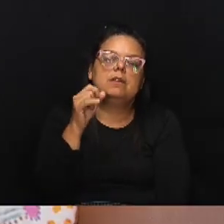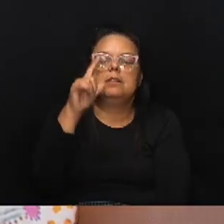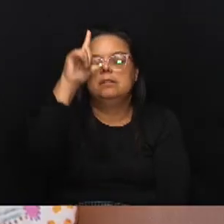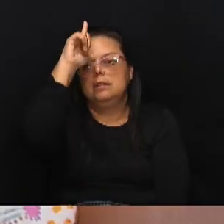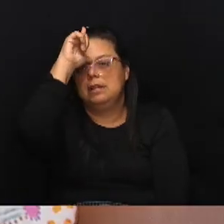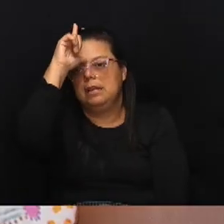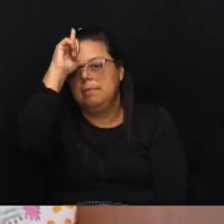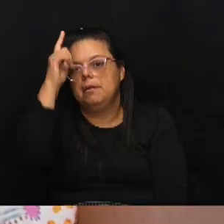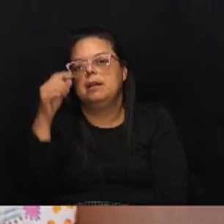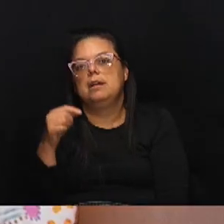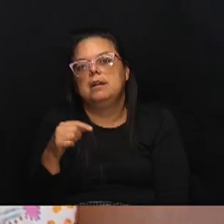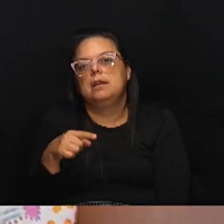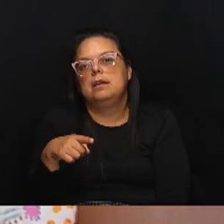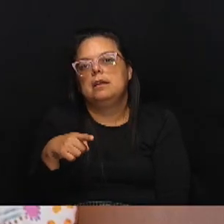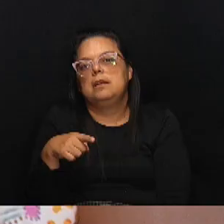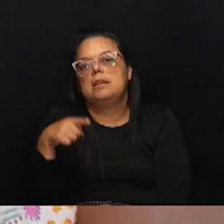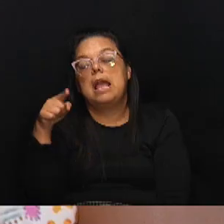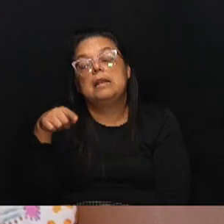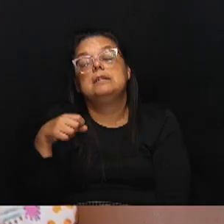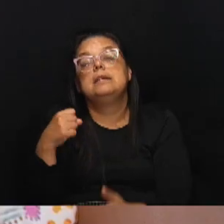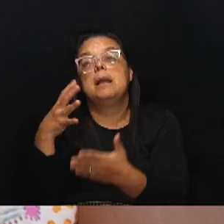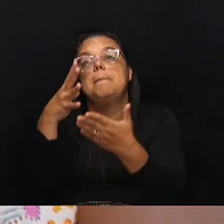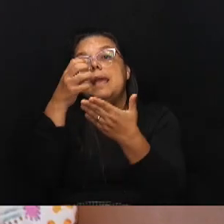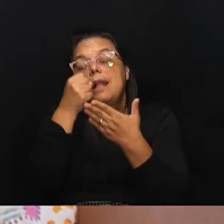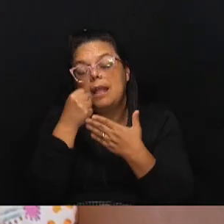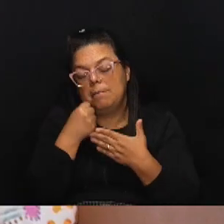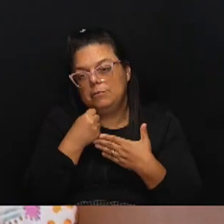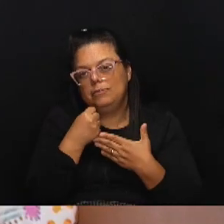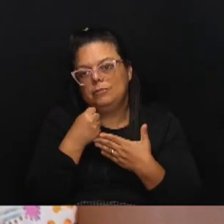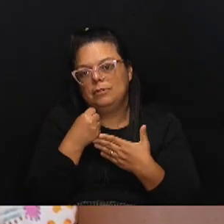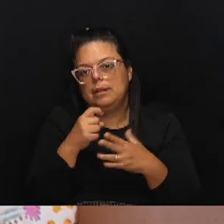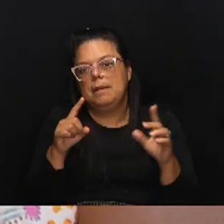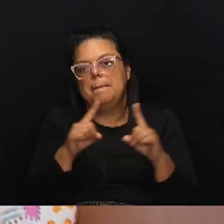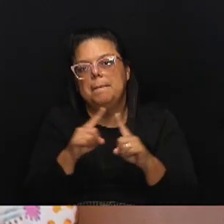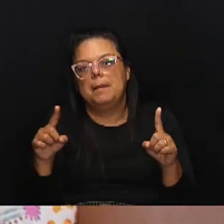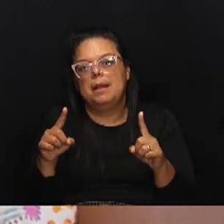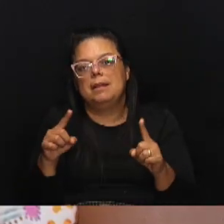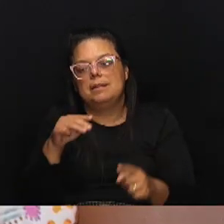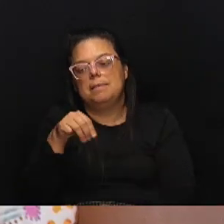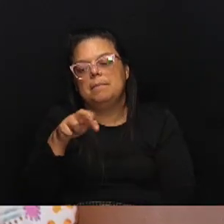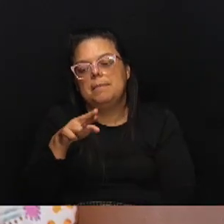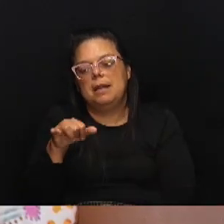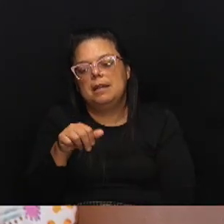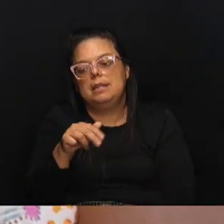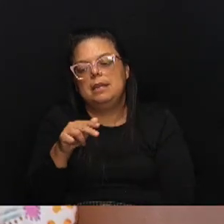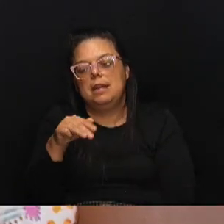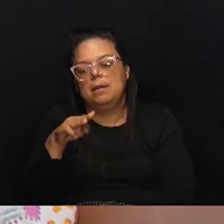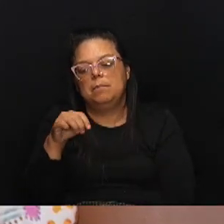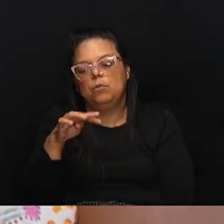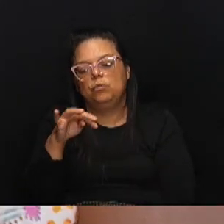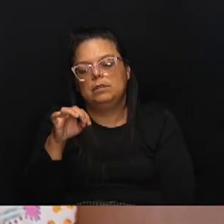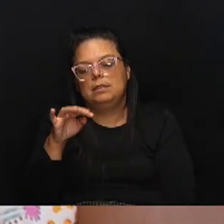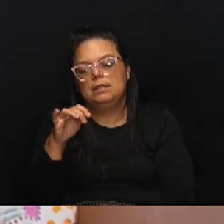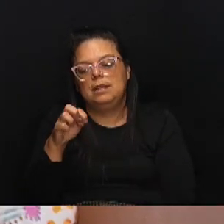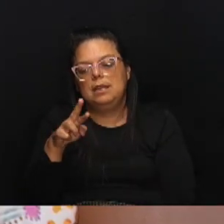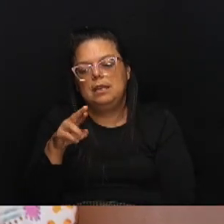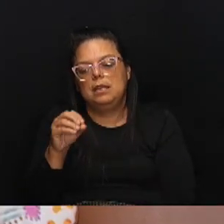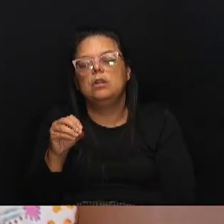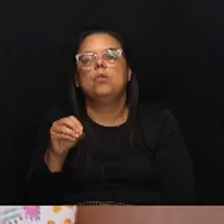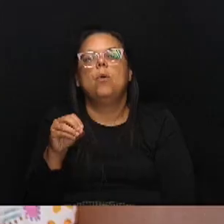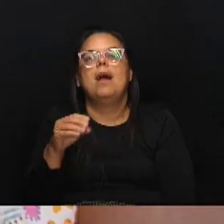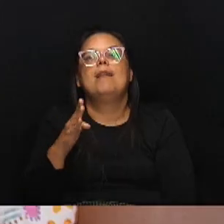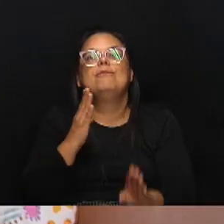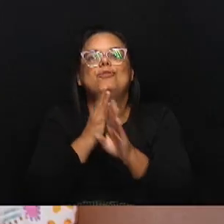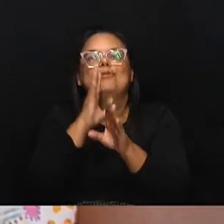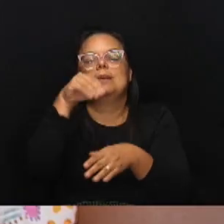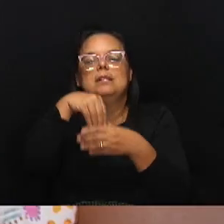Ela ia buscar essas professoras fora, né? Mas Maria Monteiro, a Zica Monteiro, né? Ela foi descoberta no colégio, ela